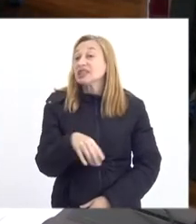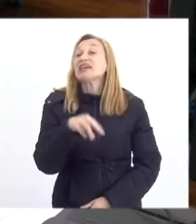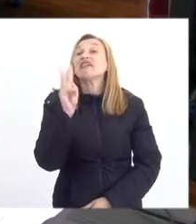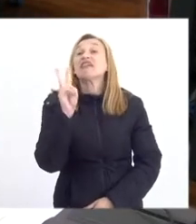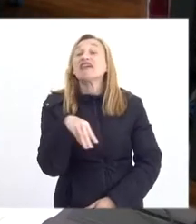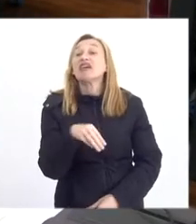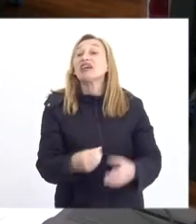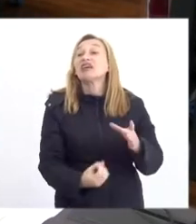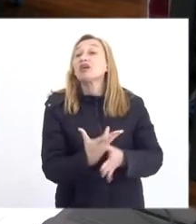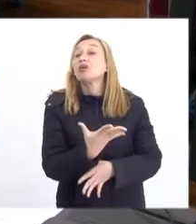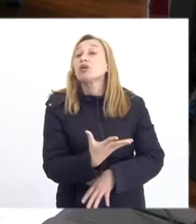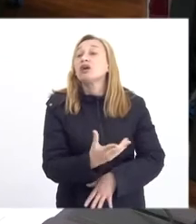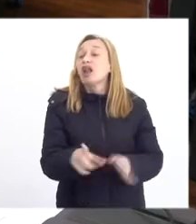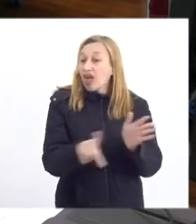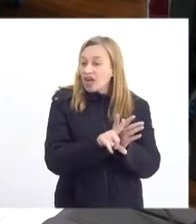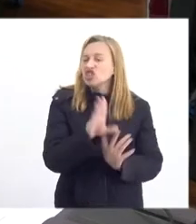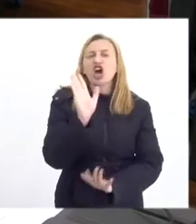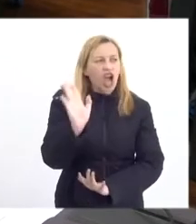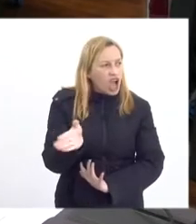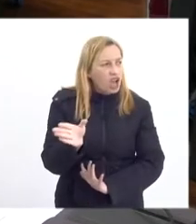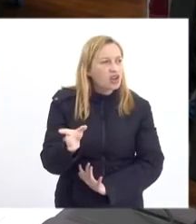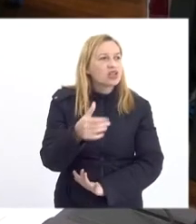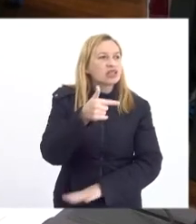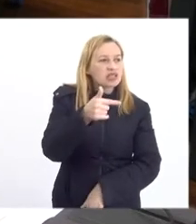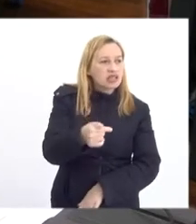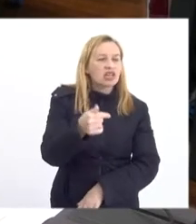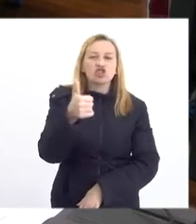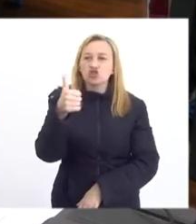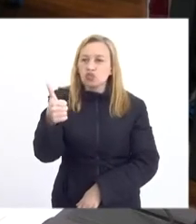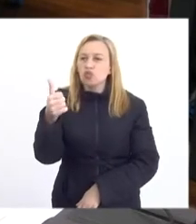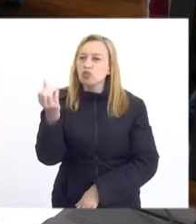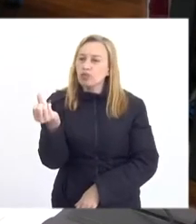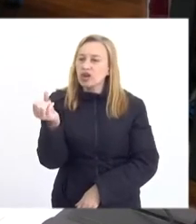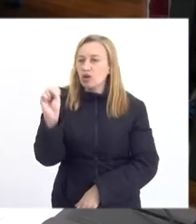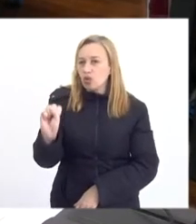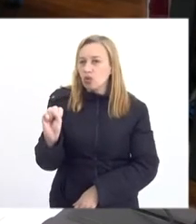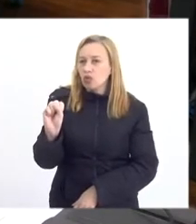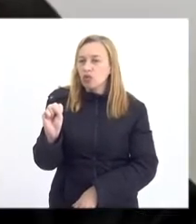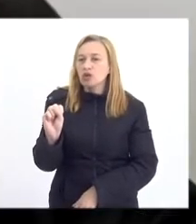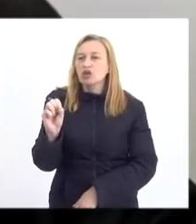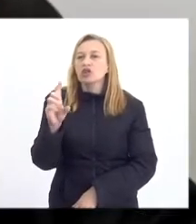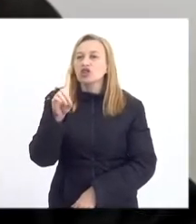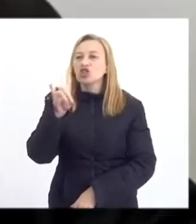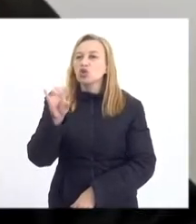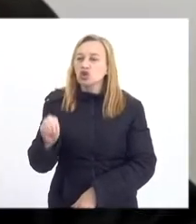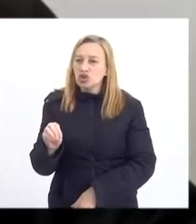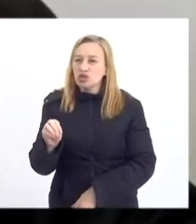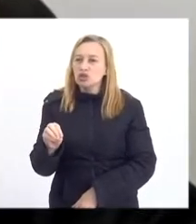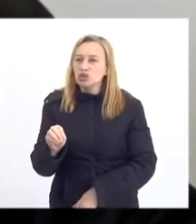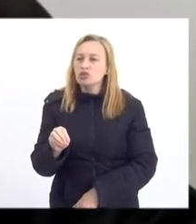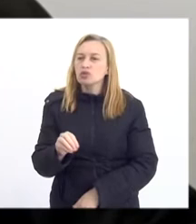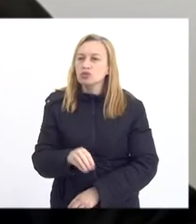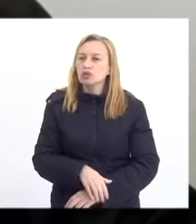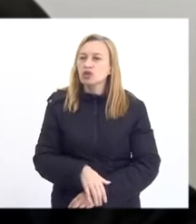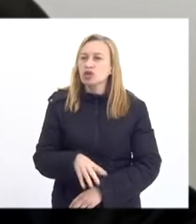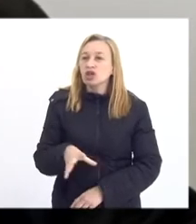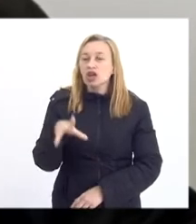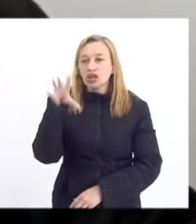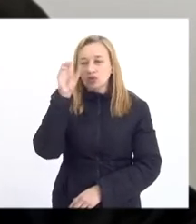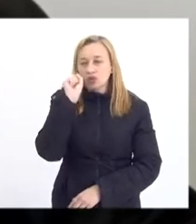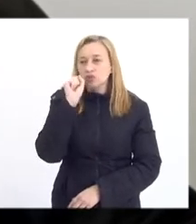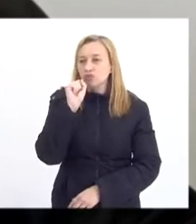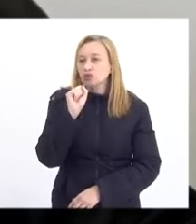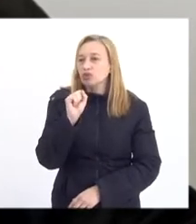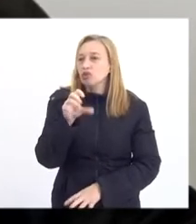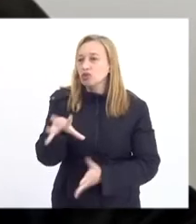autor? É lei. É lei, haja, é lei. 7168. O autor é o Dionísio Lins também. Veja ele você. Dionísio, ele cochilou e copiou a lei